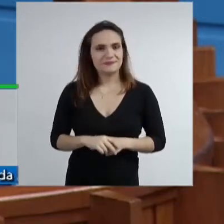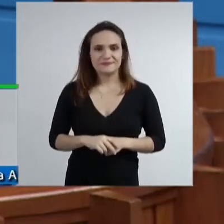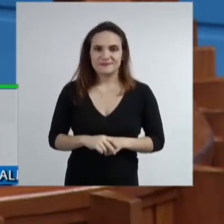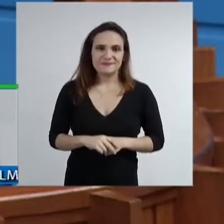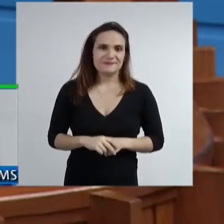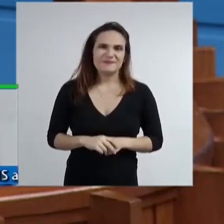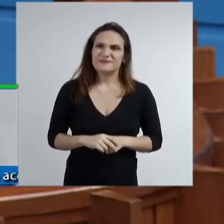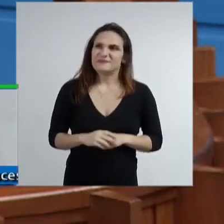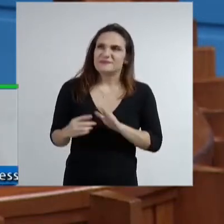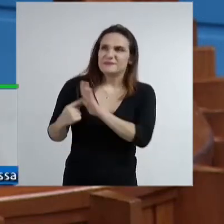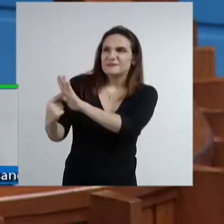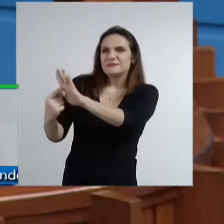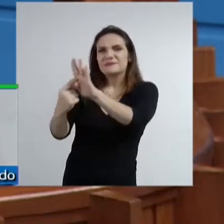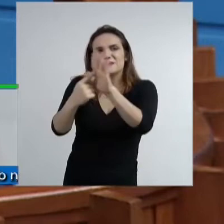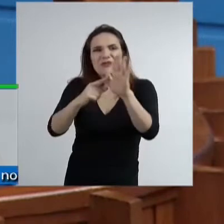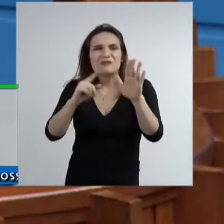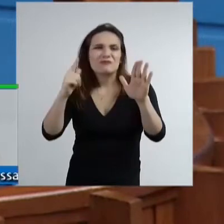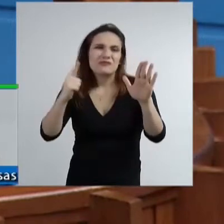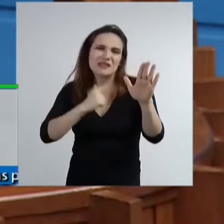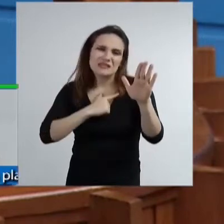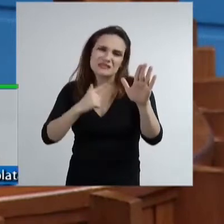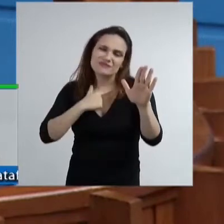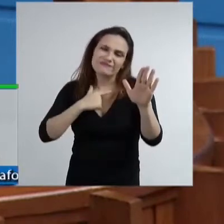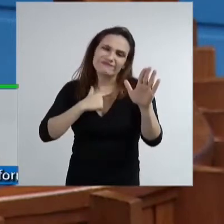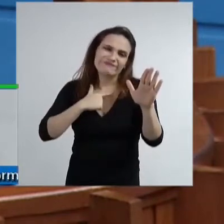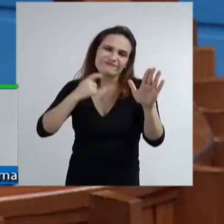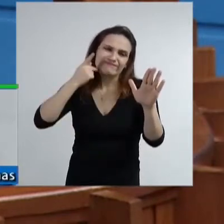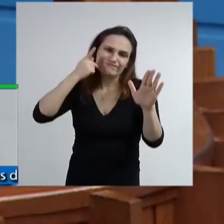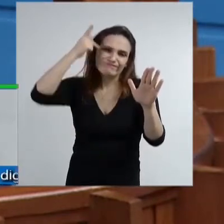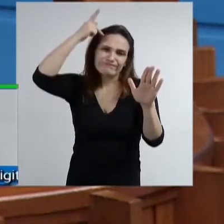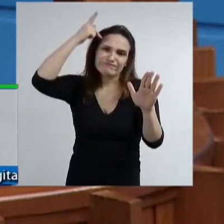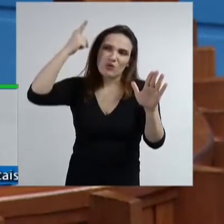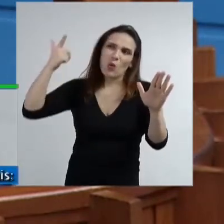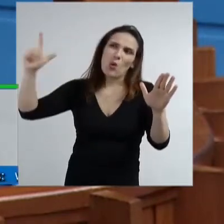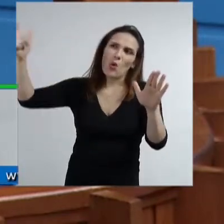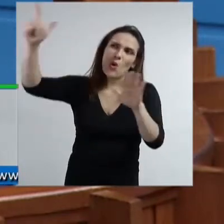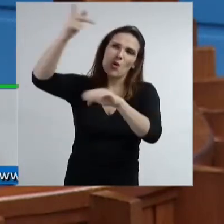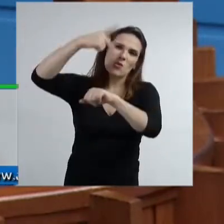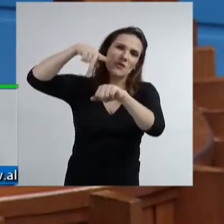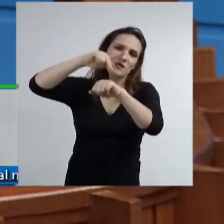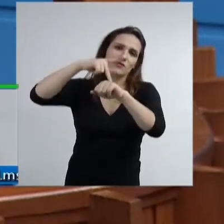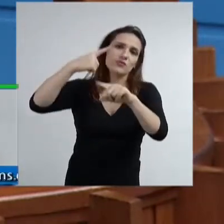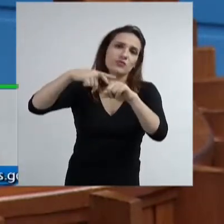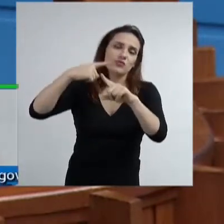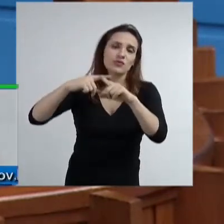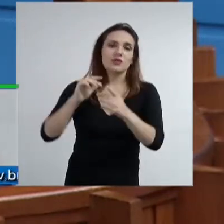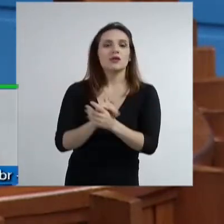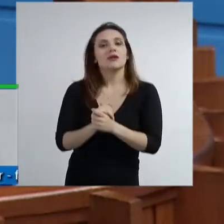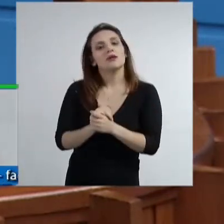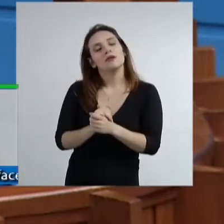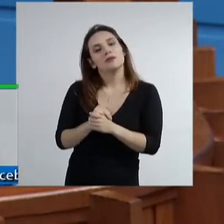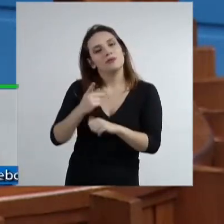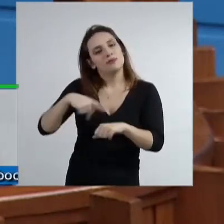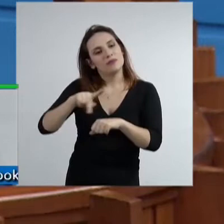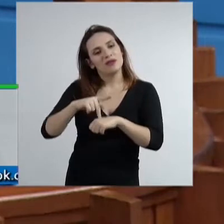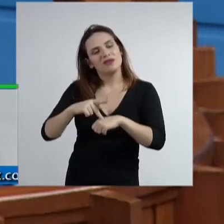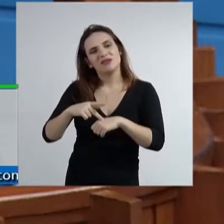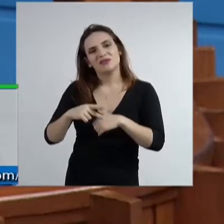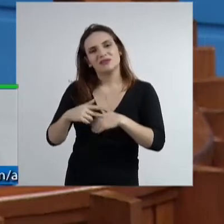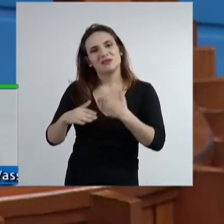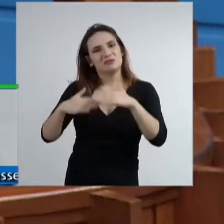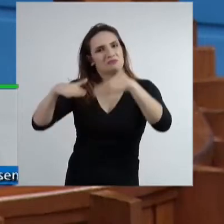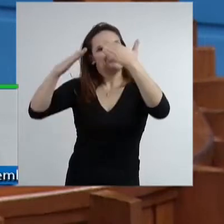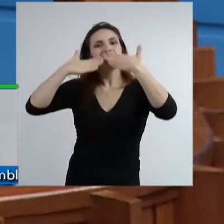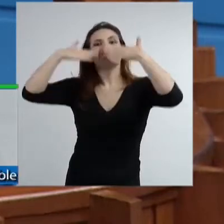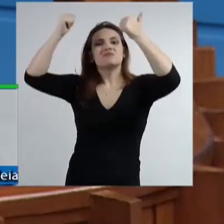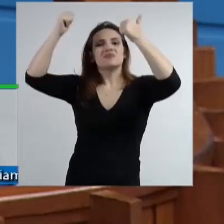maus lençóis em relação ao mundo, né? Porque nos países mais desenvolvidos, esse número de violência contra as mulheres